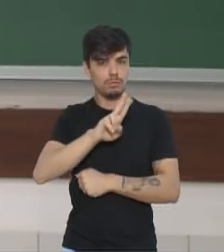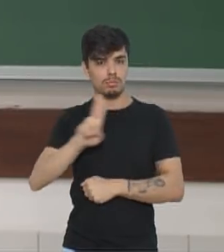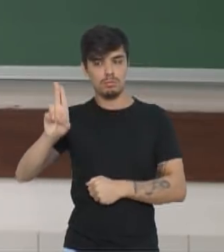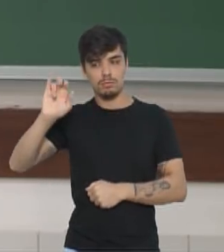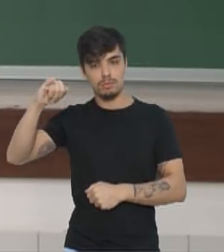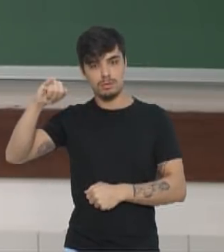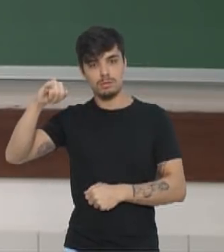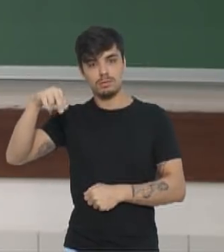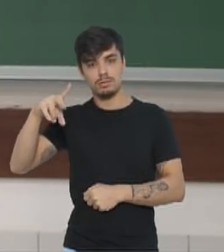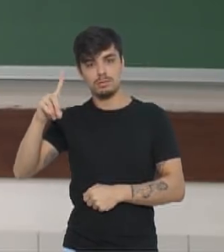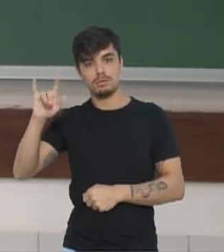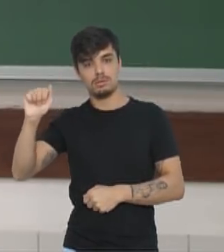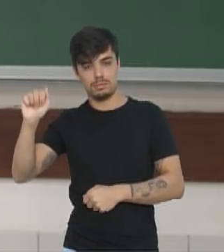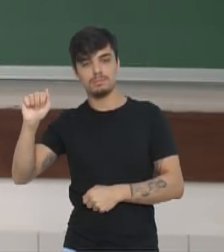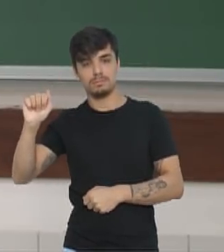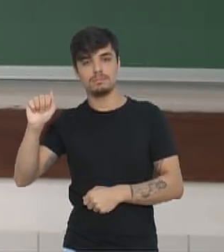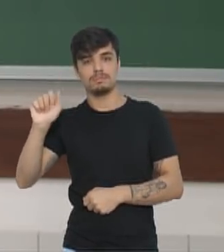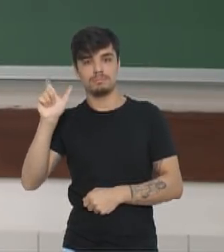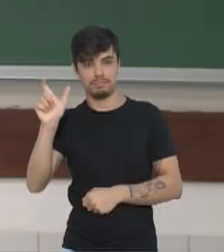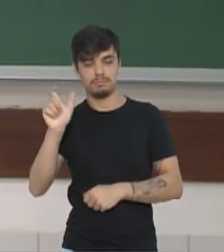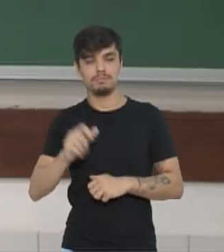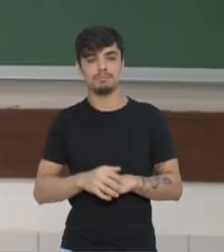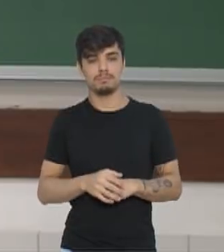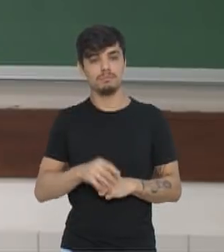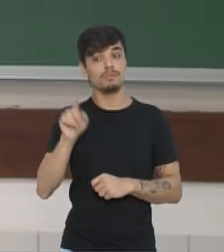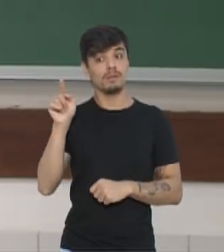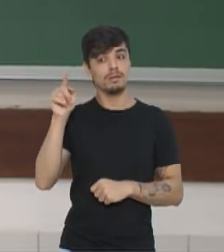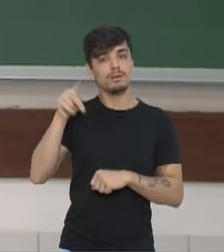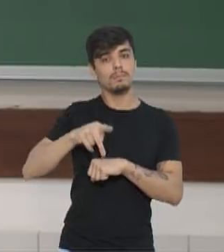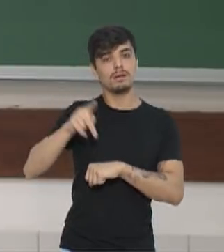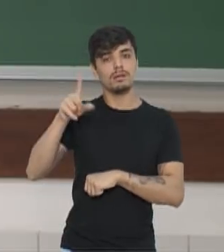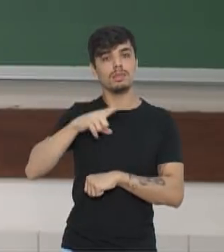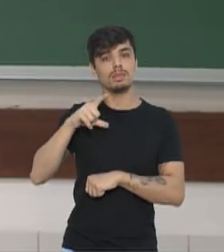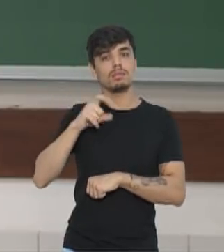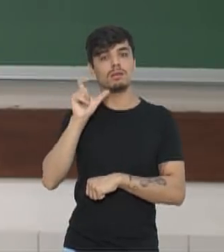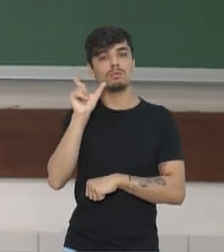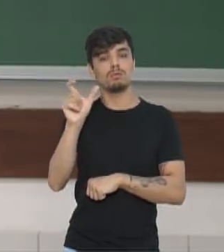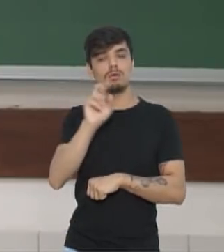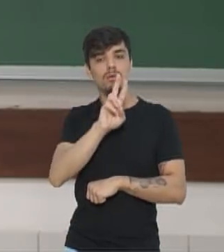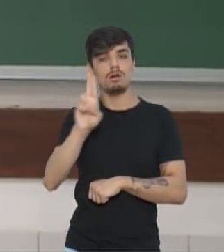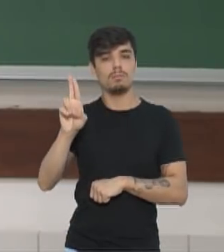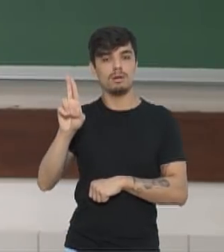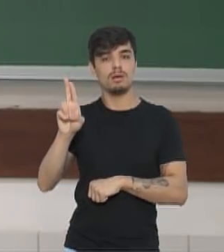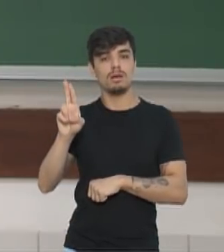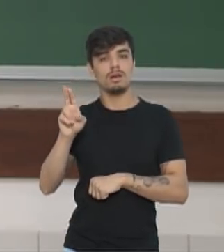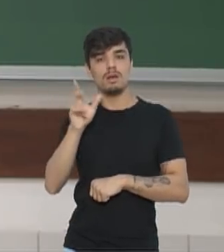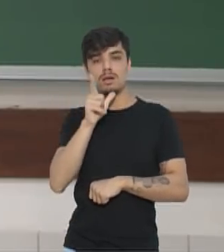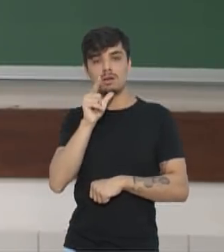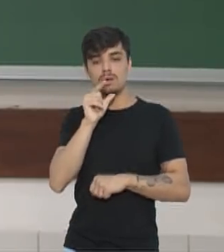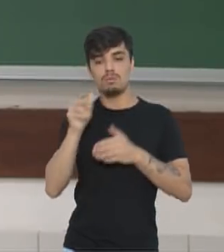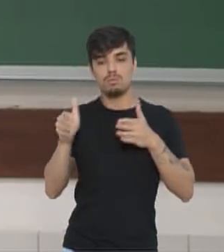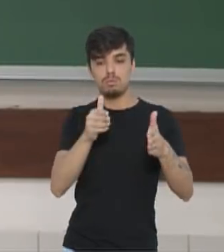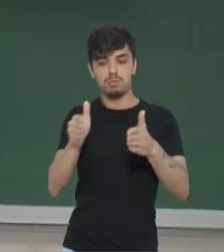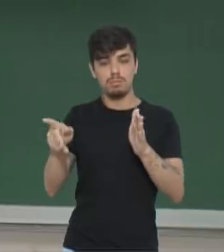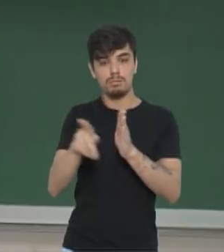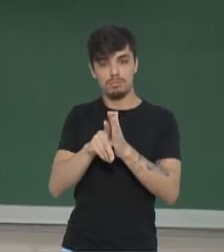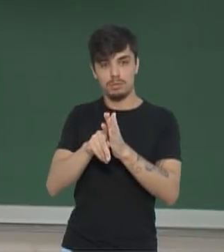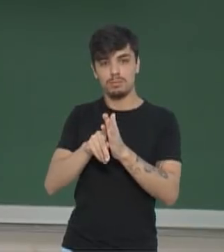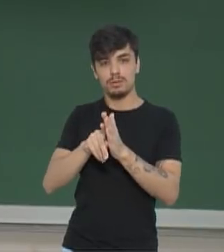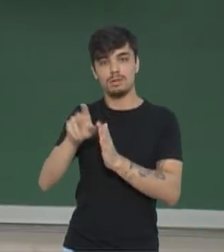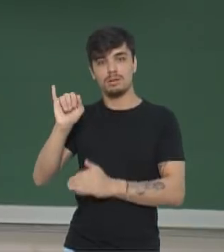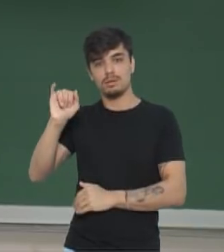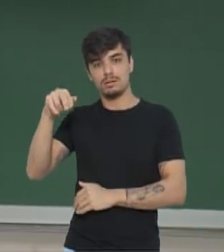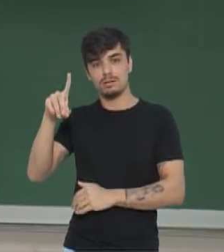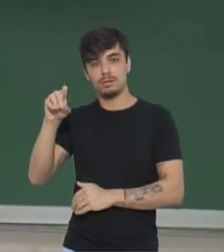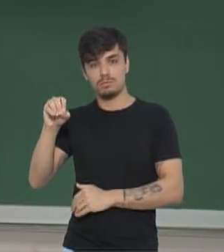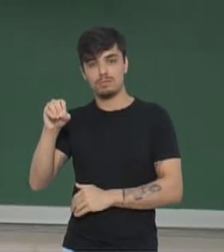chamado Índia. Esse país, por incrível que pareça, ele recebe o nome em homenagem ao rio Indo. Mas, pasmem, o rio Indo não